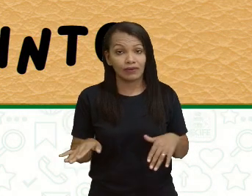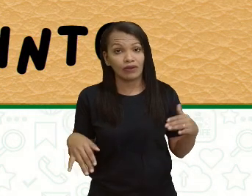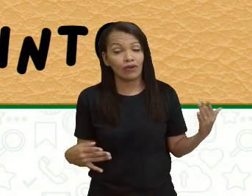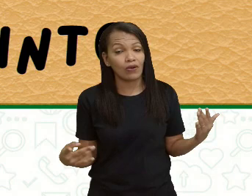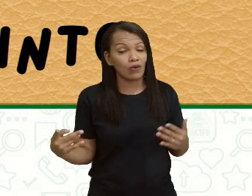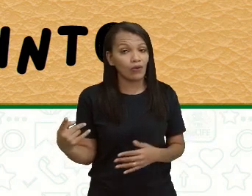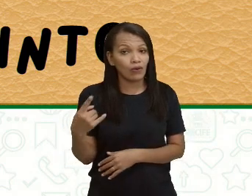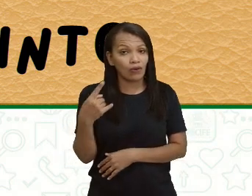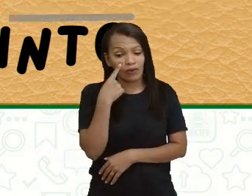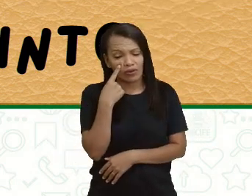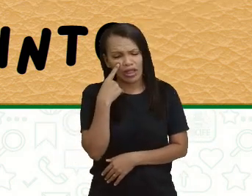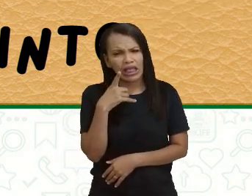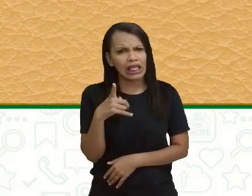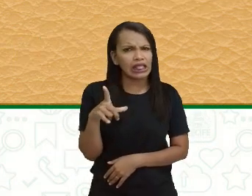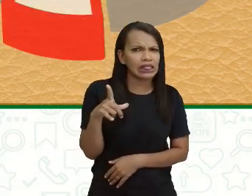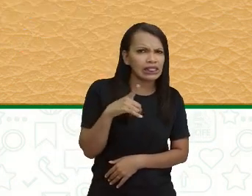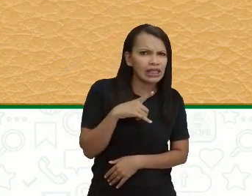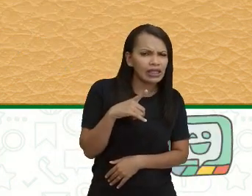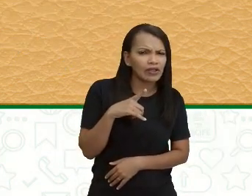só, eu tenho